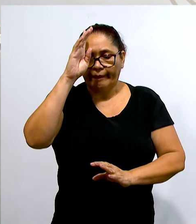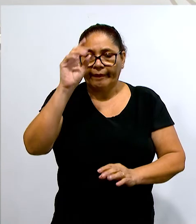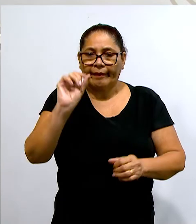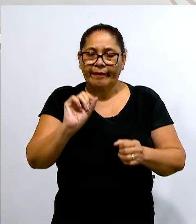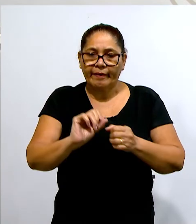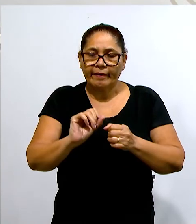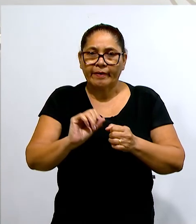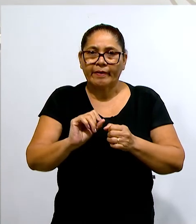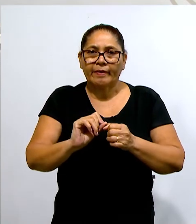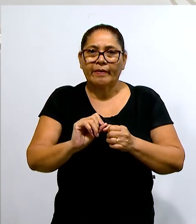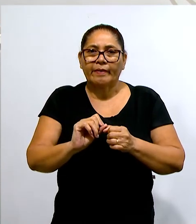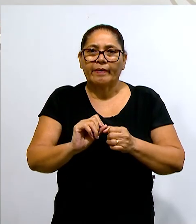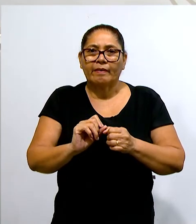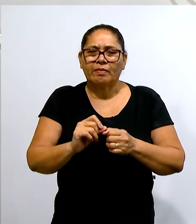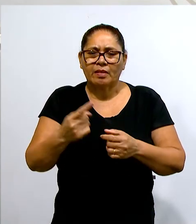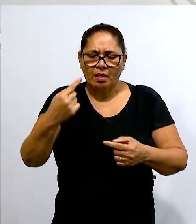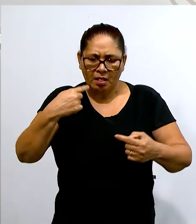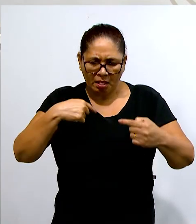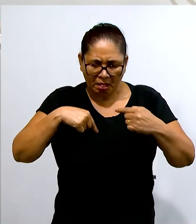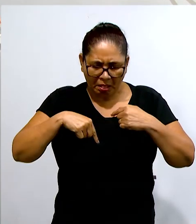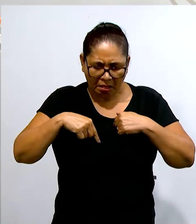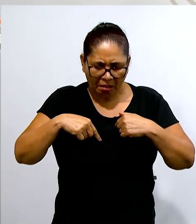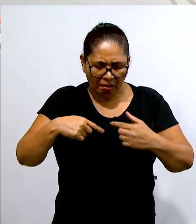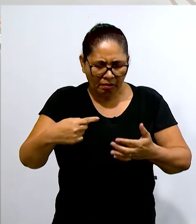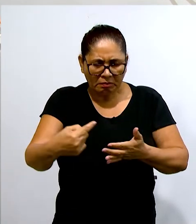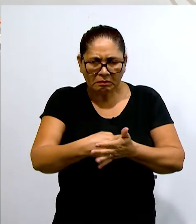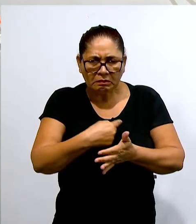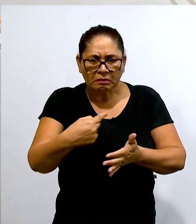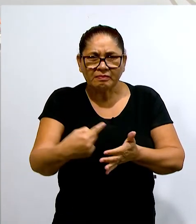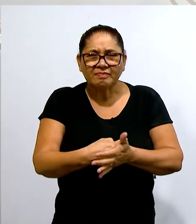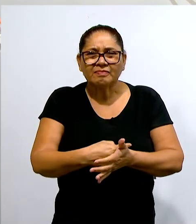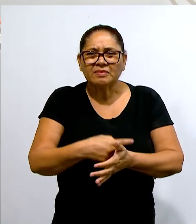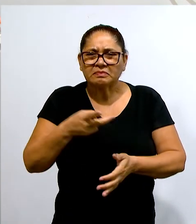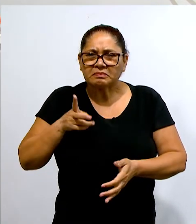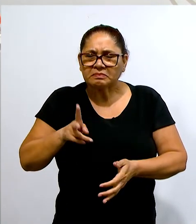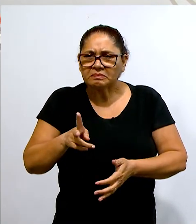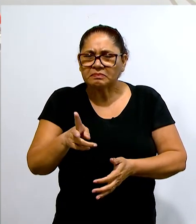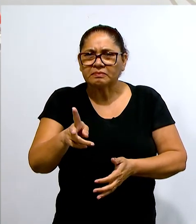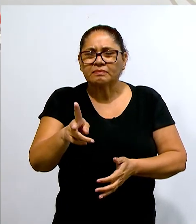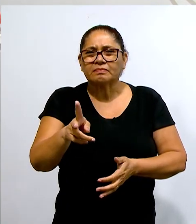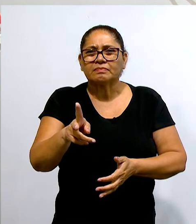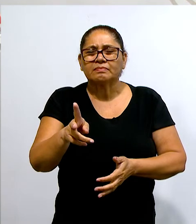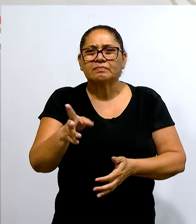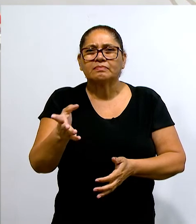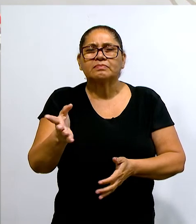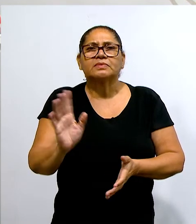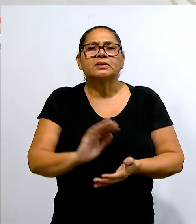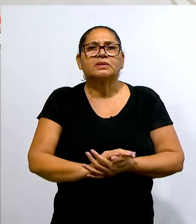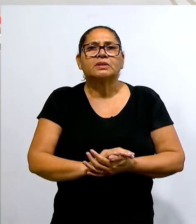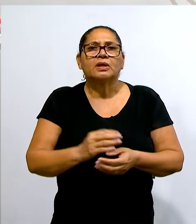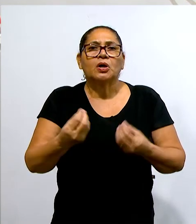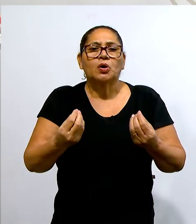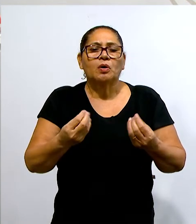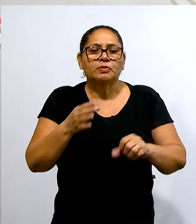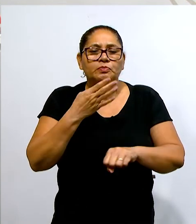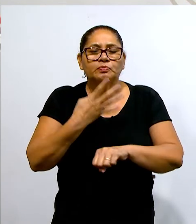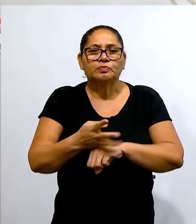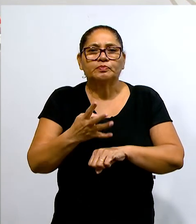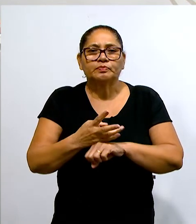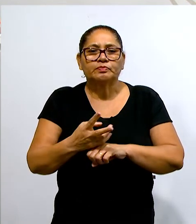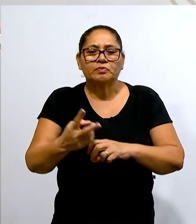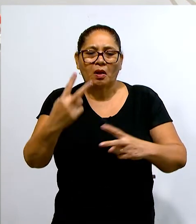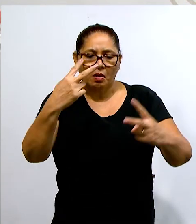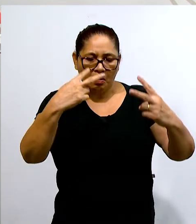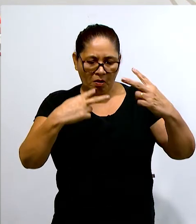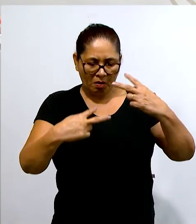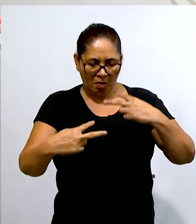realizar uma autocrítica, uma reflexão constantemente, diretamente sobre a sua prática, um olhar crítico,